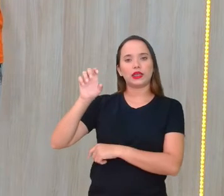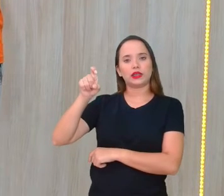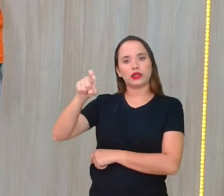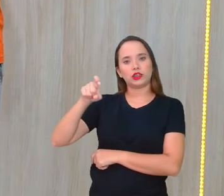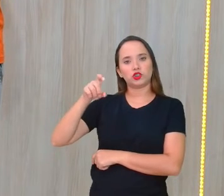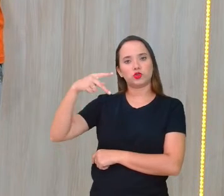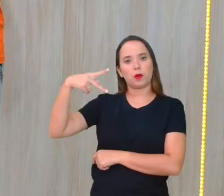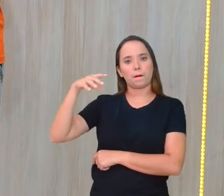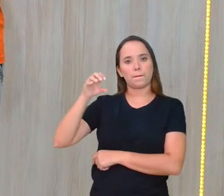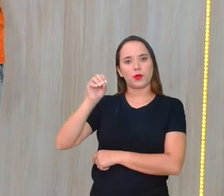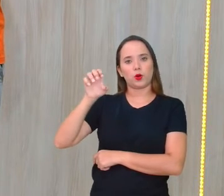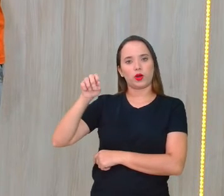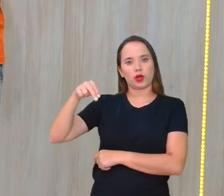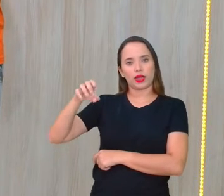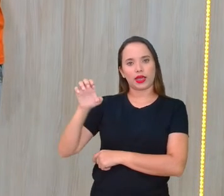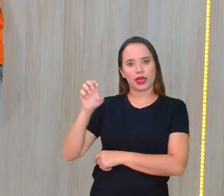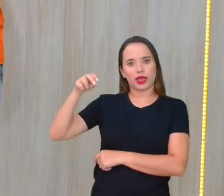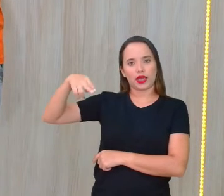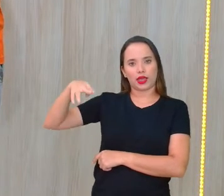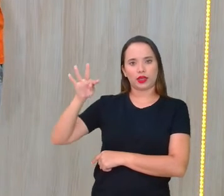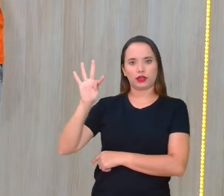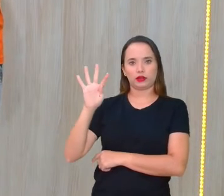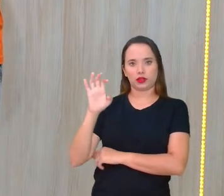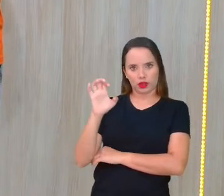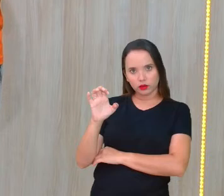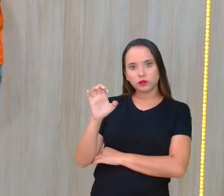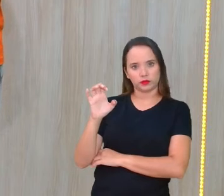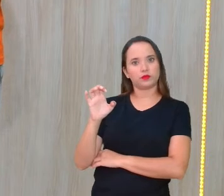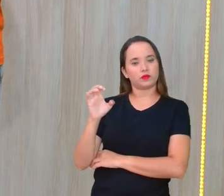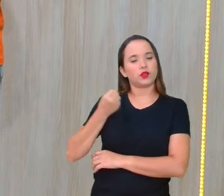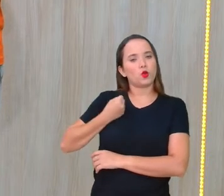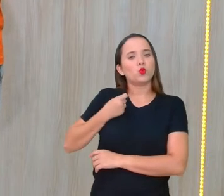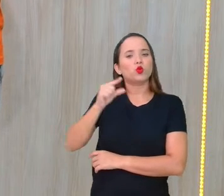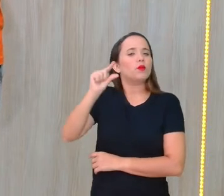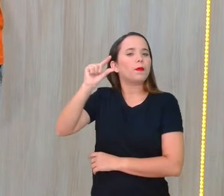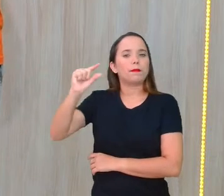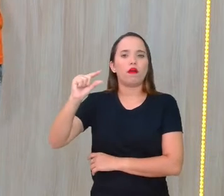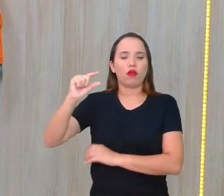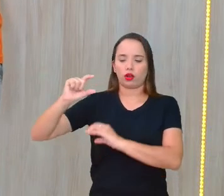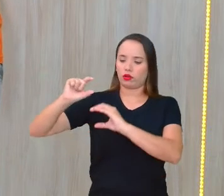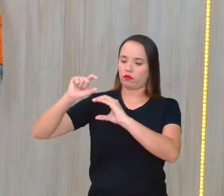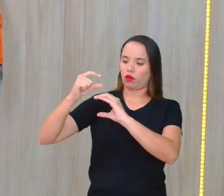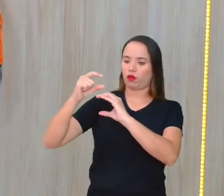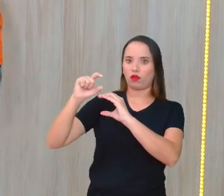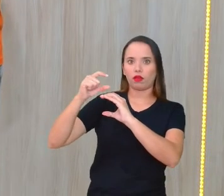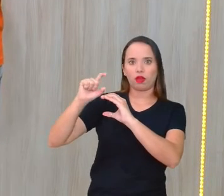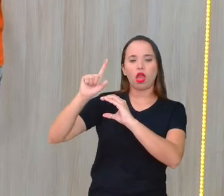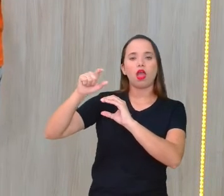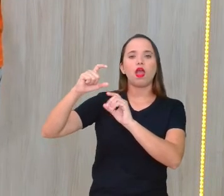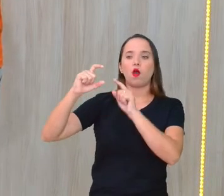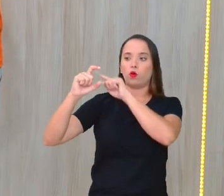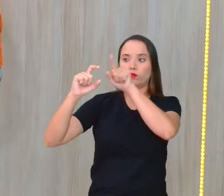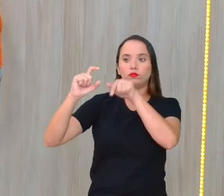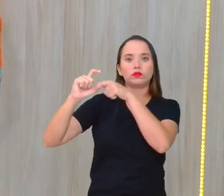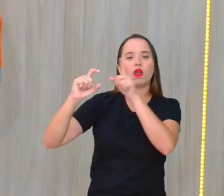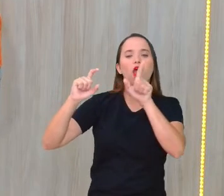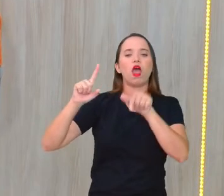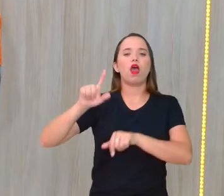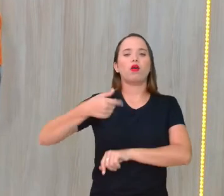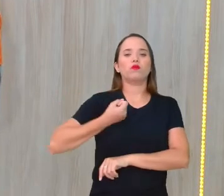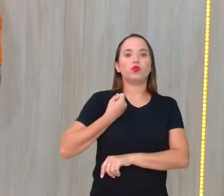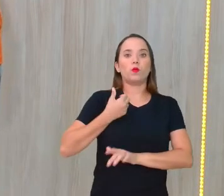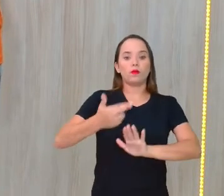aparecer em cima, tá certo? O termo é esse, expoente, ele representa o número de vezes que aquele valor está aparecendo, que